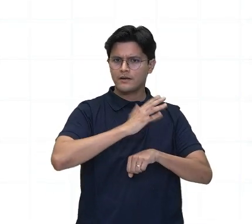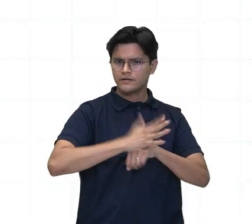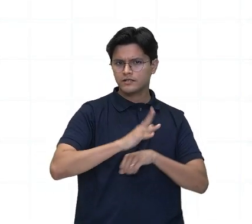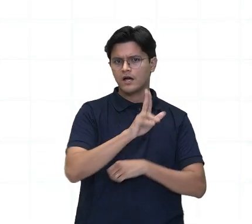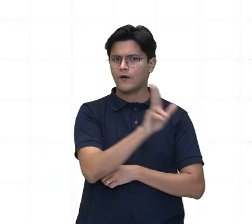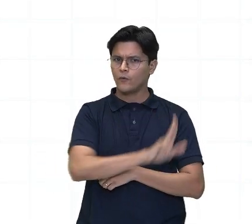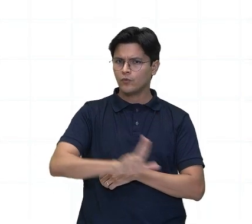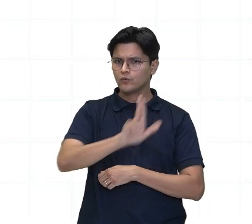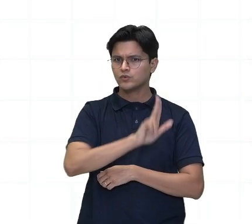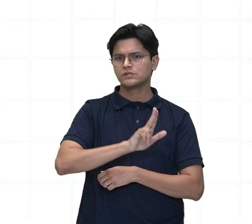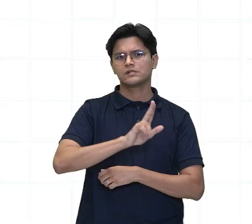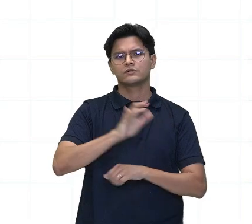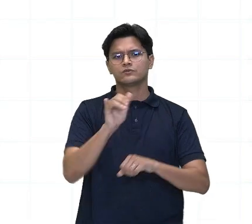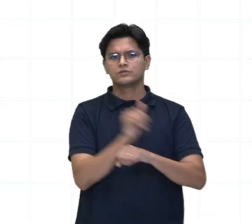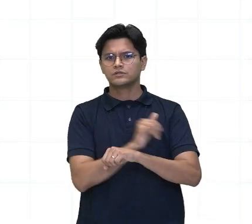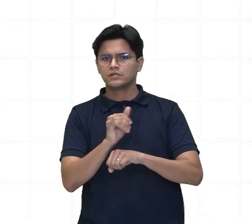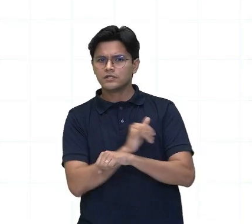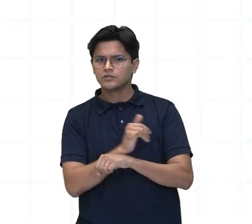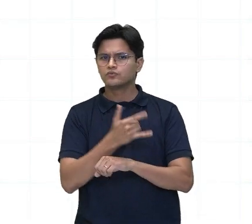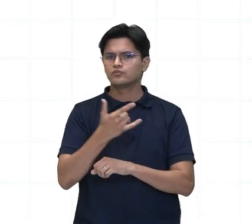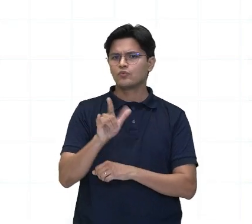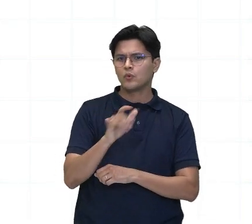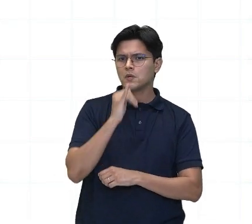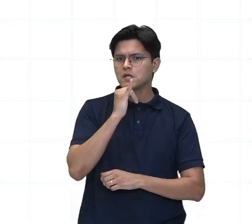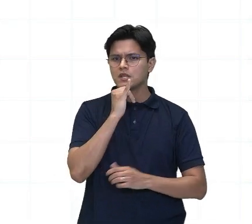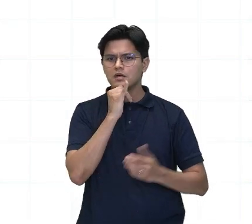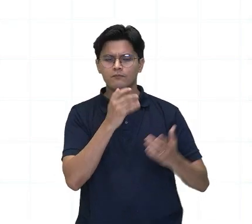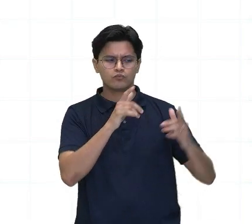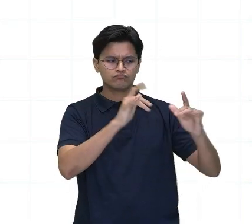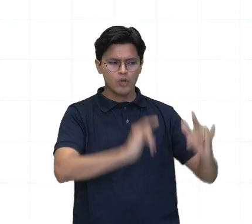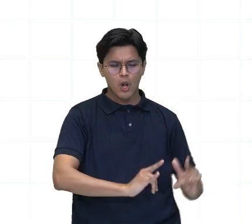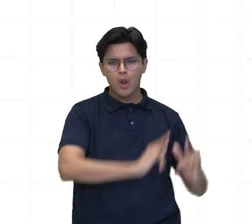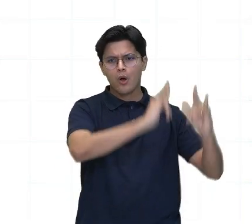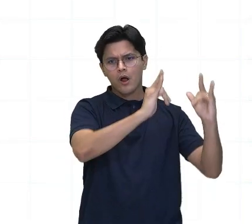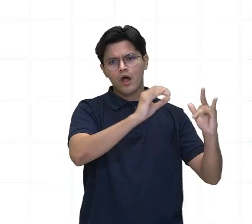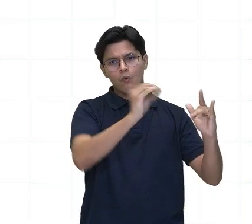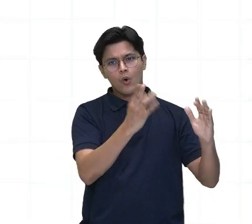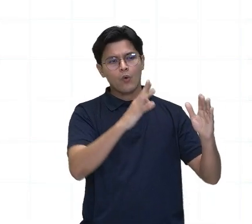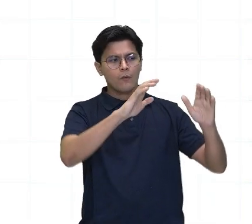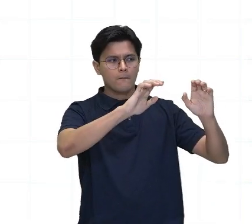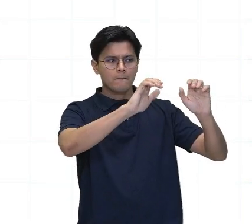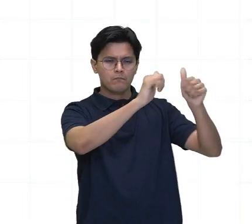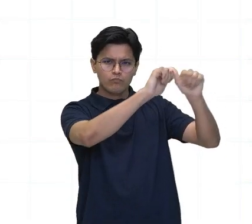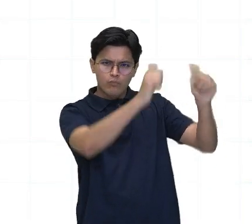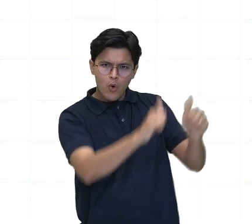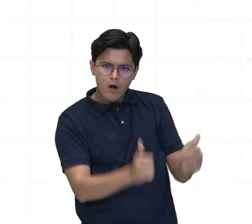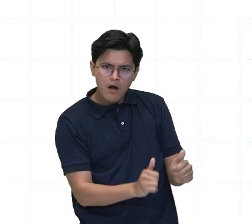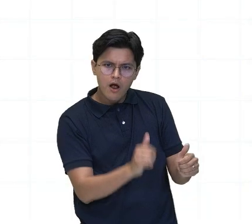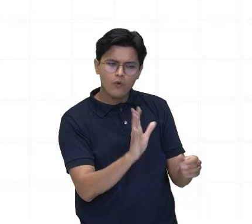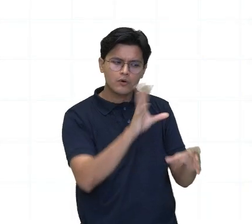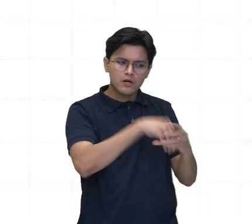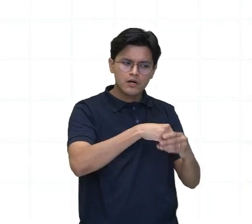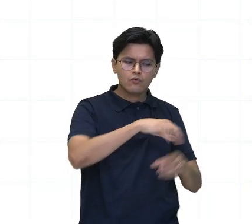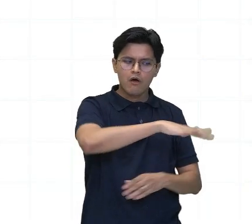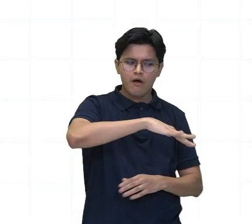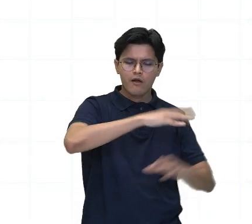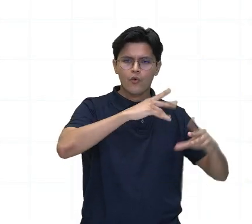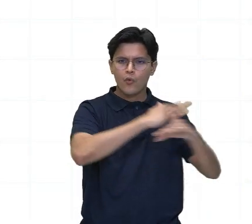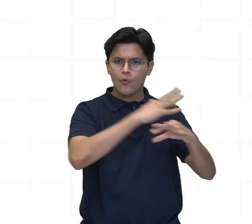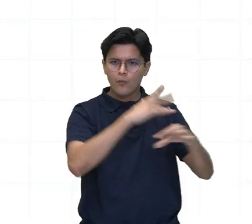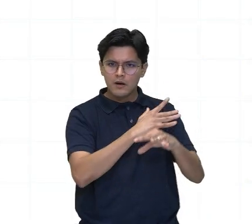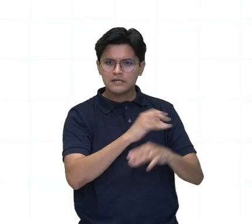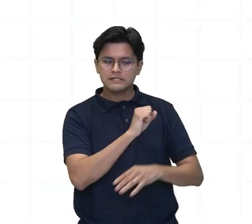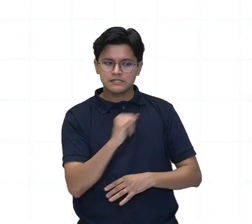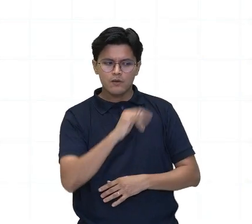verdade, conspurgar, edificação ou monumento urbano. Então, se eu chegar lá e fizer esses atos, é o